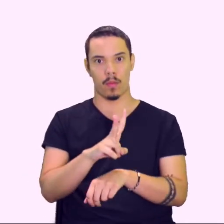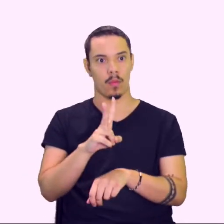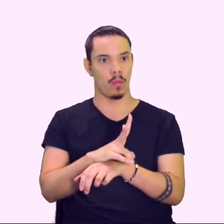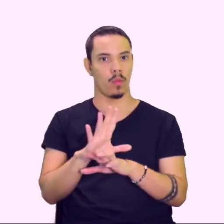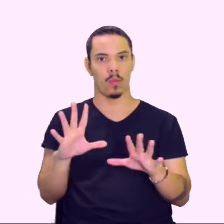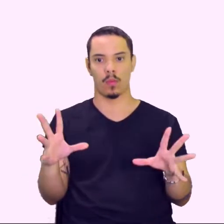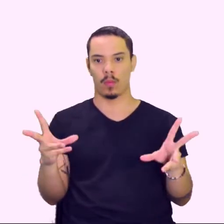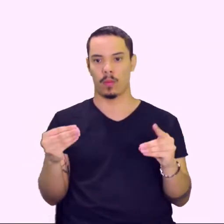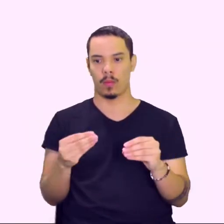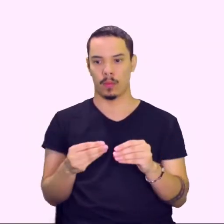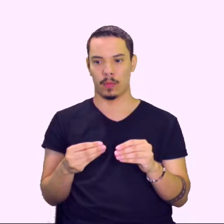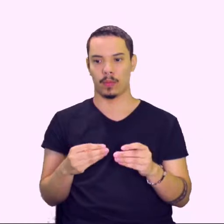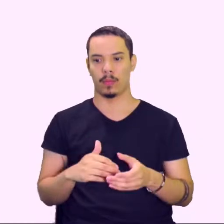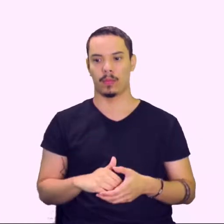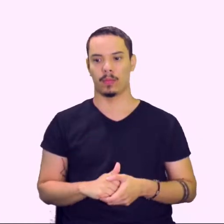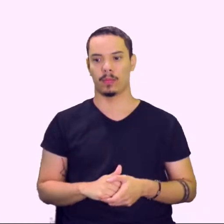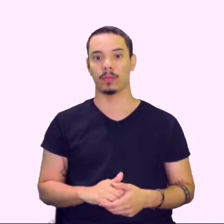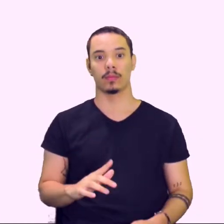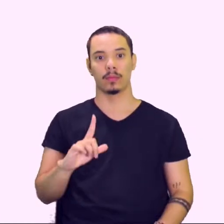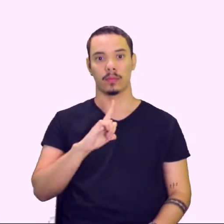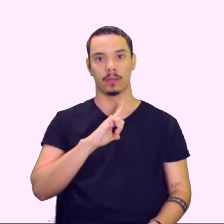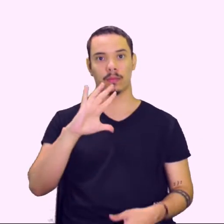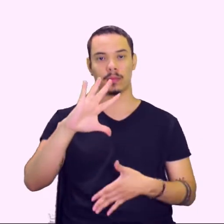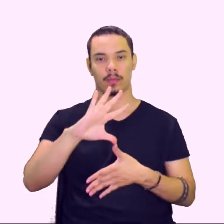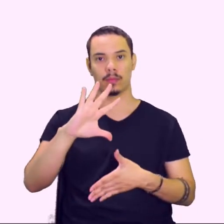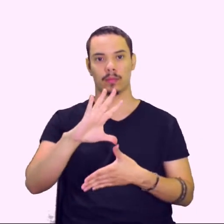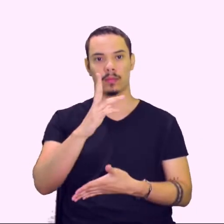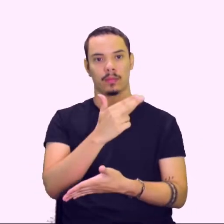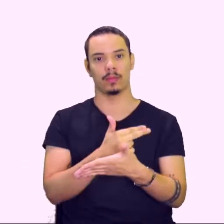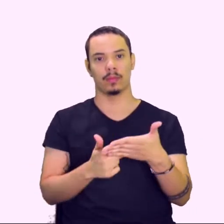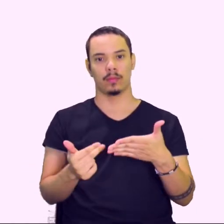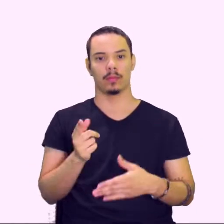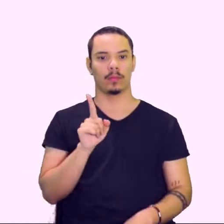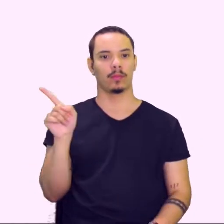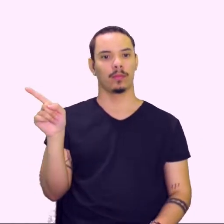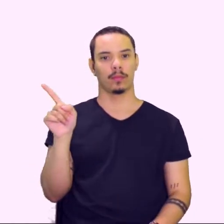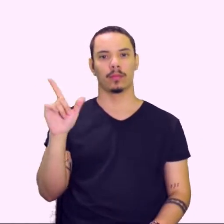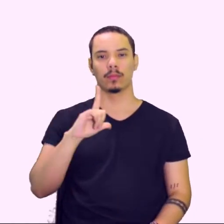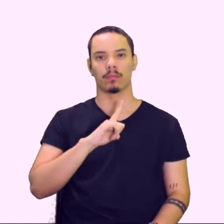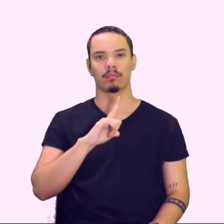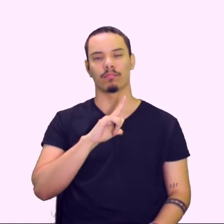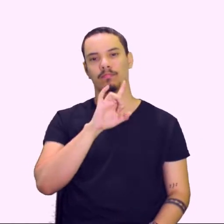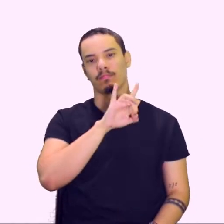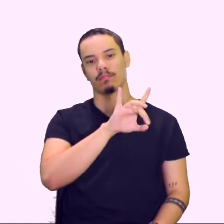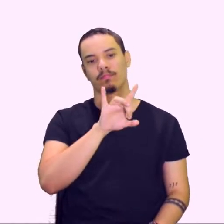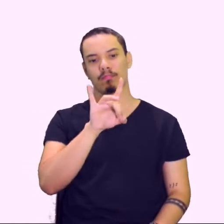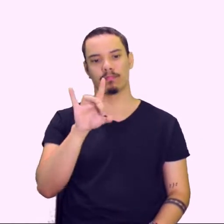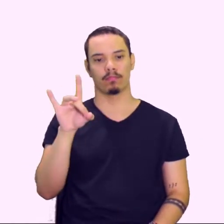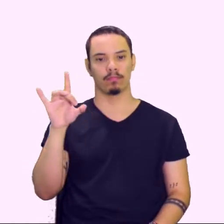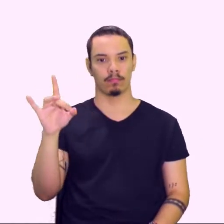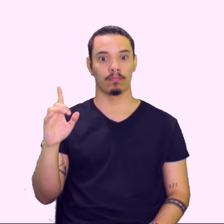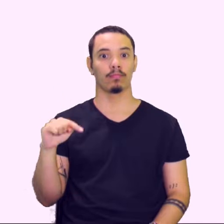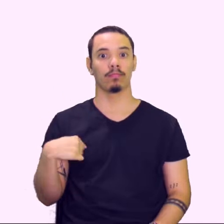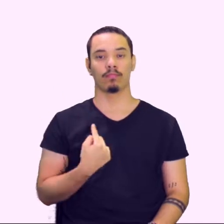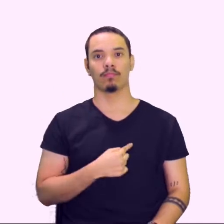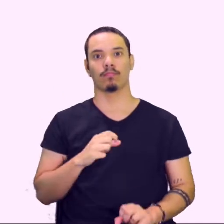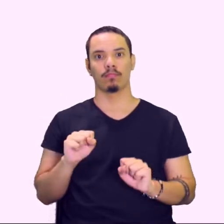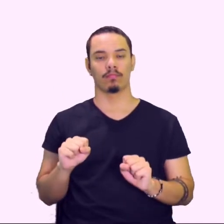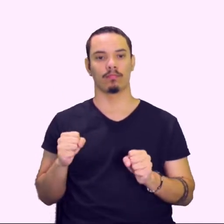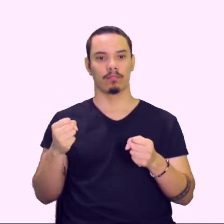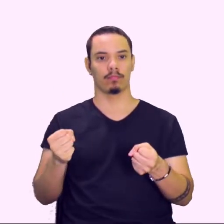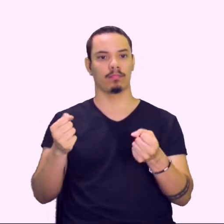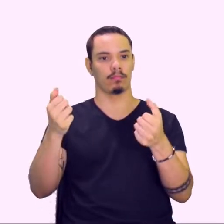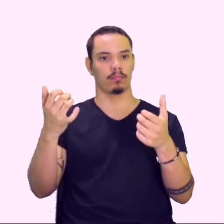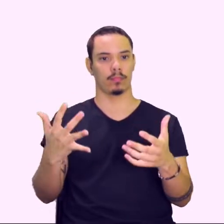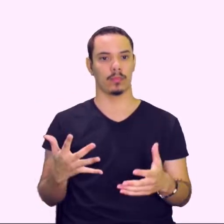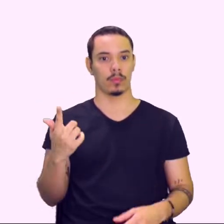Aí nós temos aqui o mapa, né, professor Jorge, das unidades de conservação E aí a gente reforça, né, uma aula de geografia de